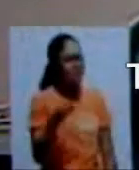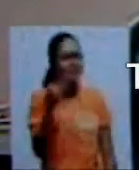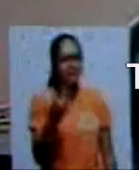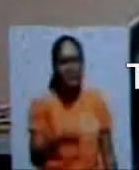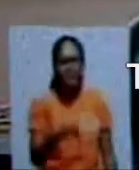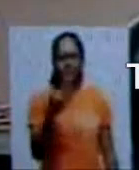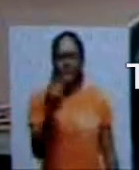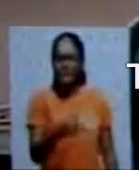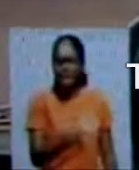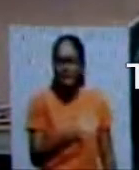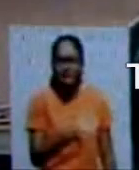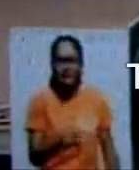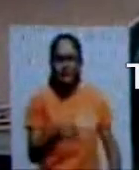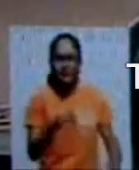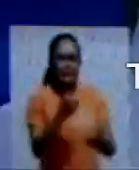Morfina não passava dor.